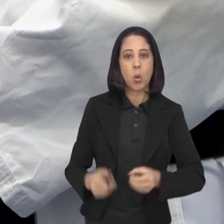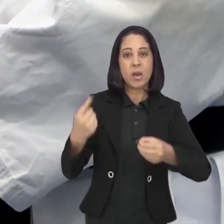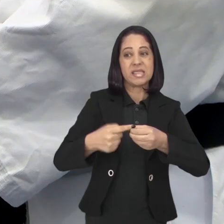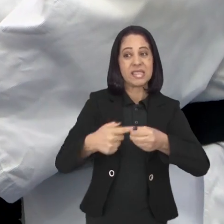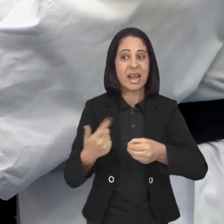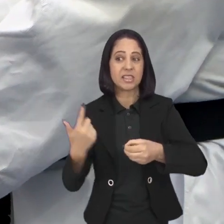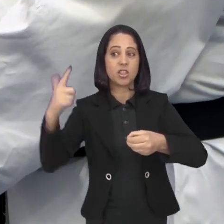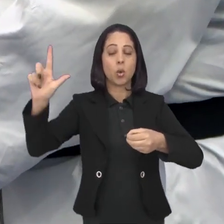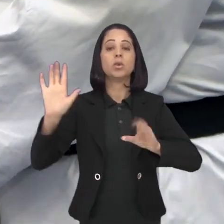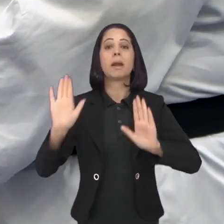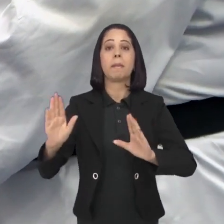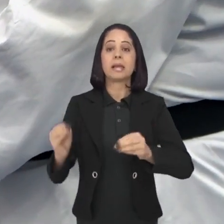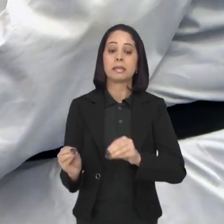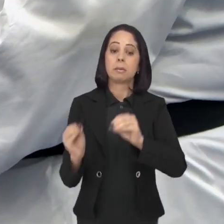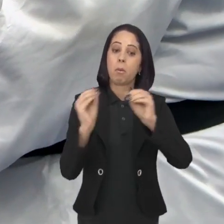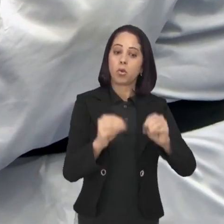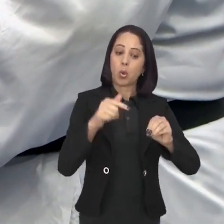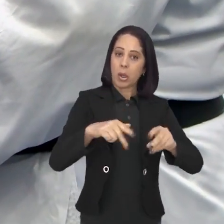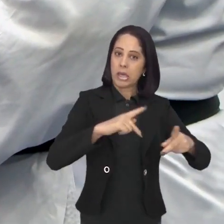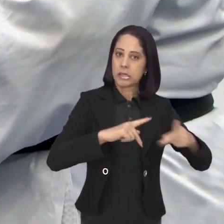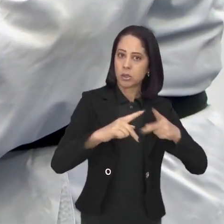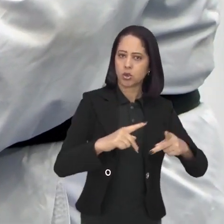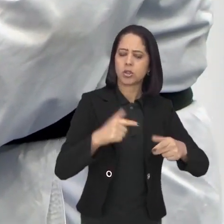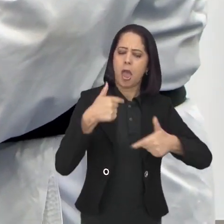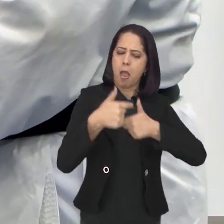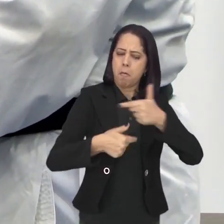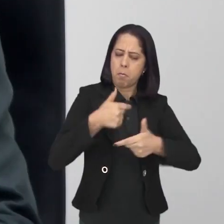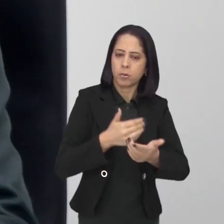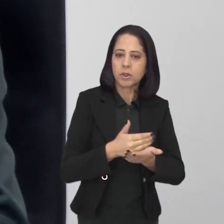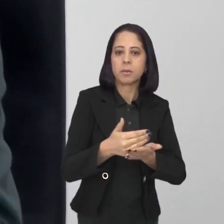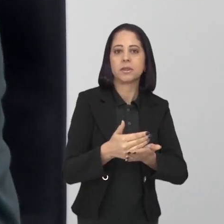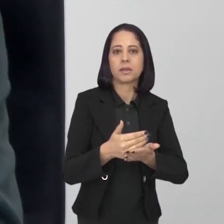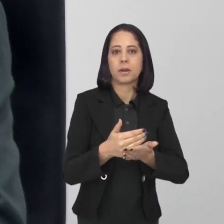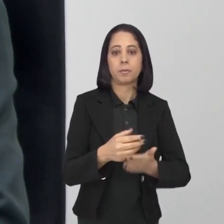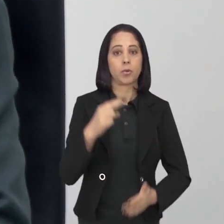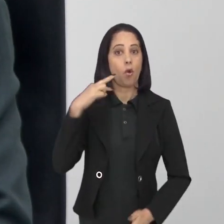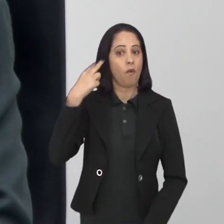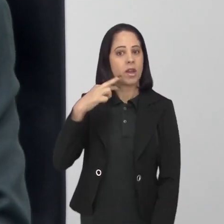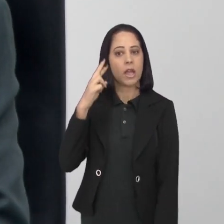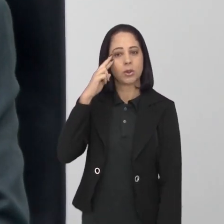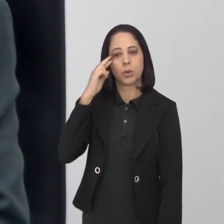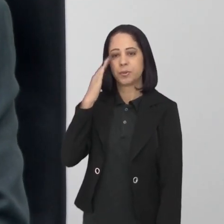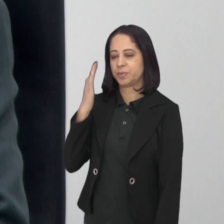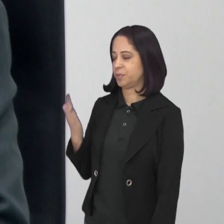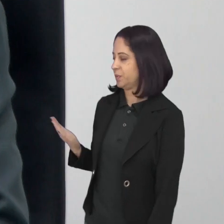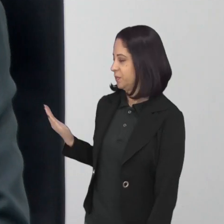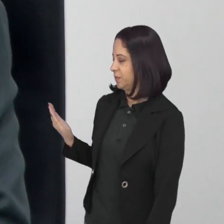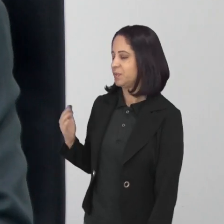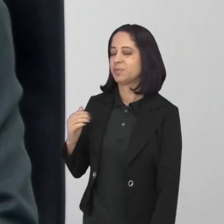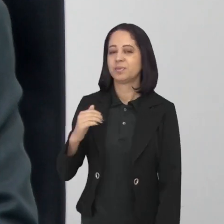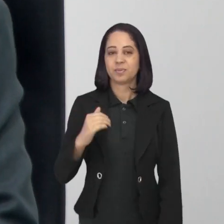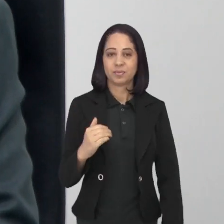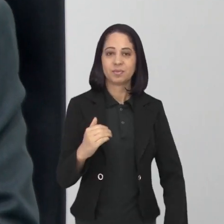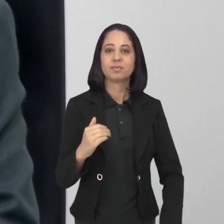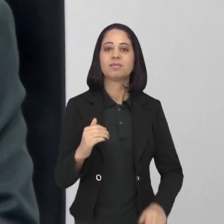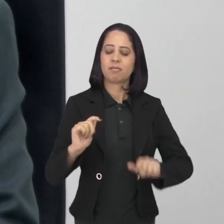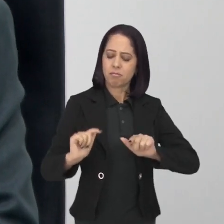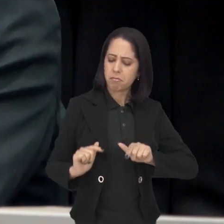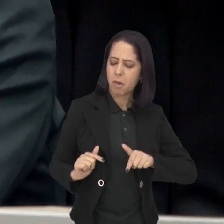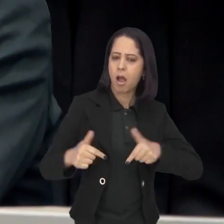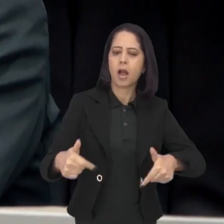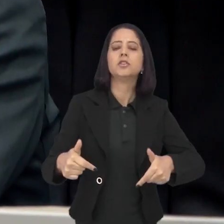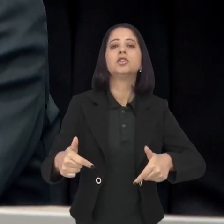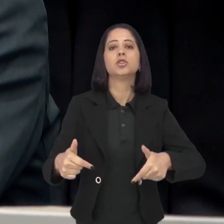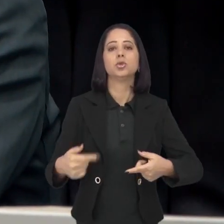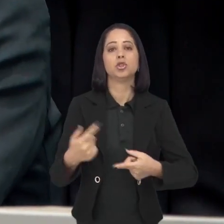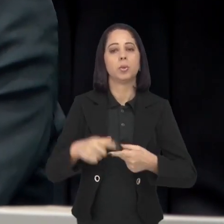na cidade, mas desempenham papel de destaque em São José. A homenagem foi iniciativa do vereador Rogério da Cazem,